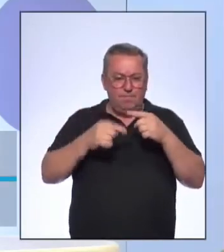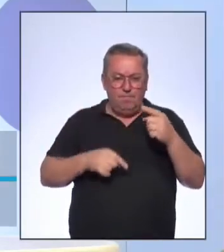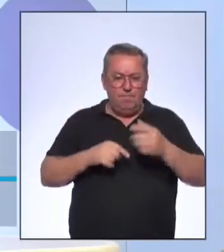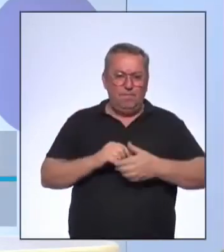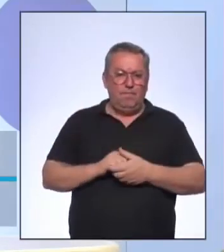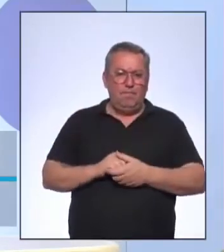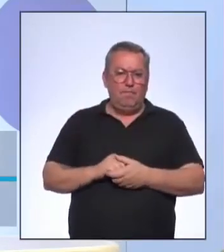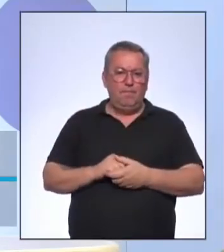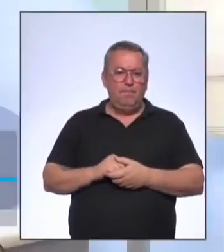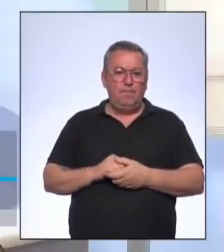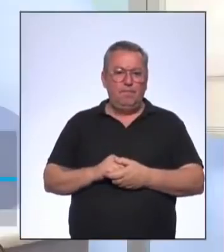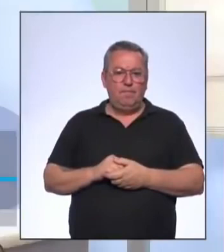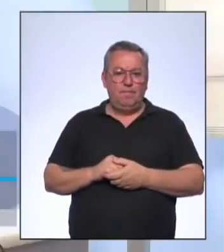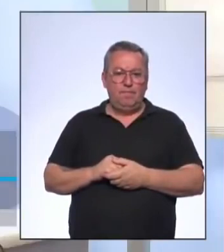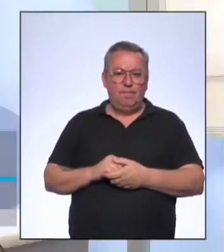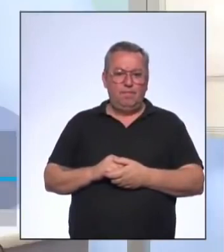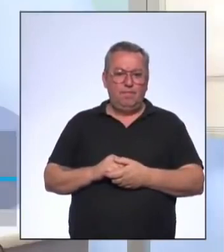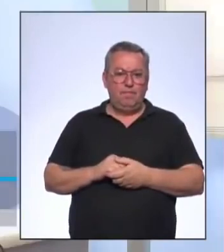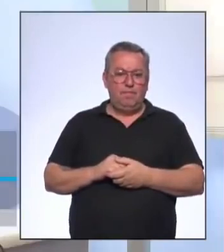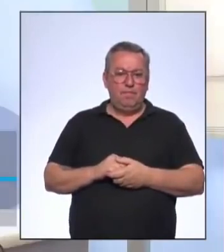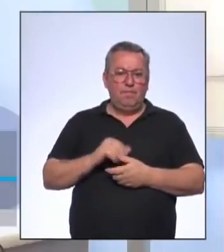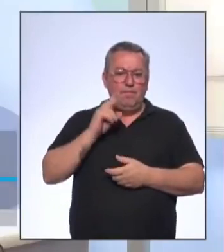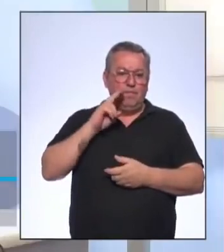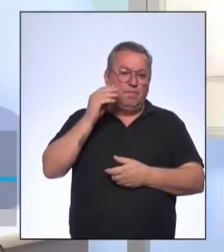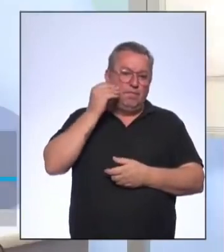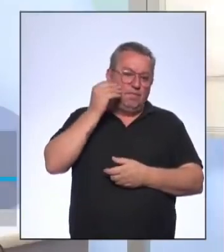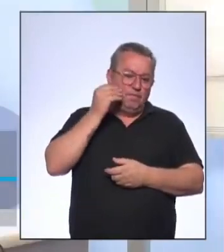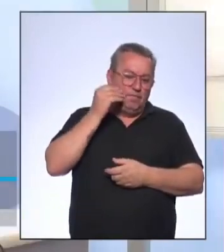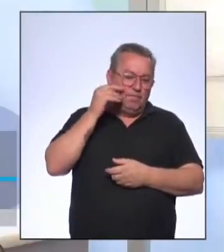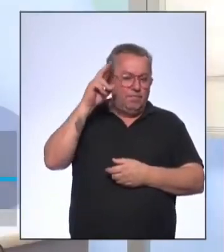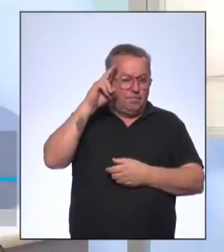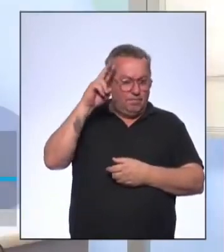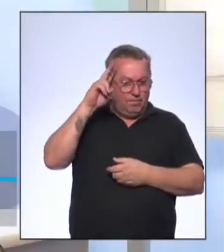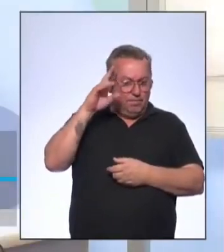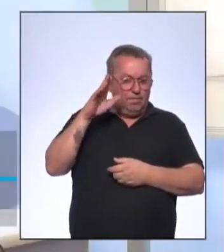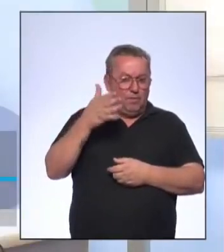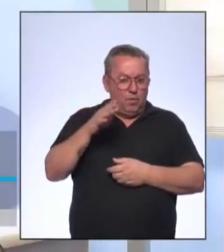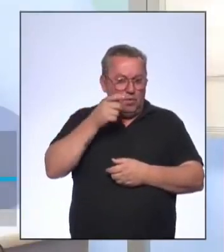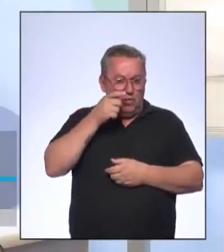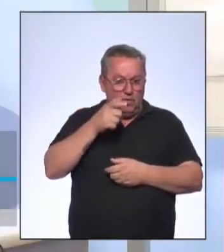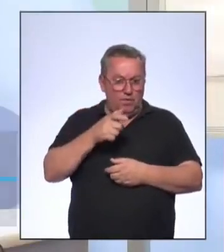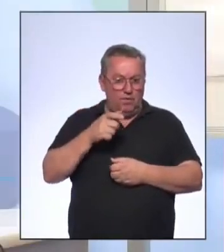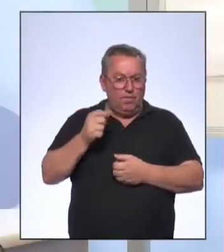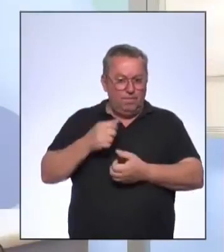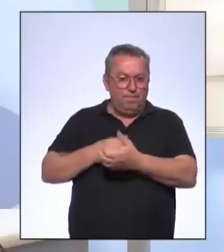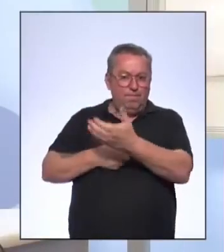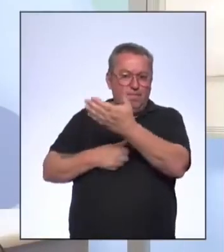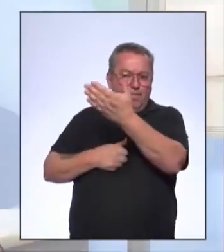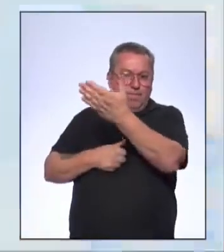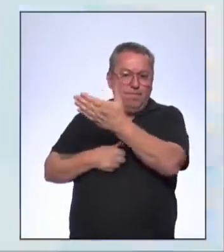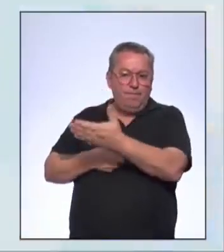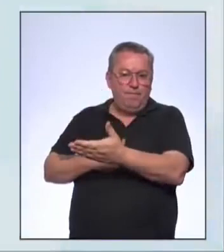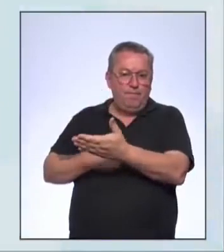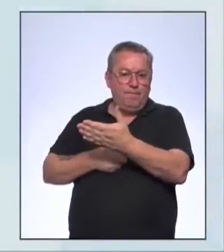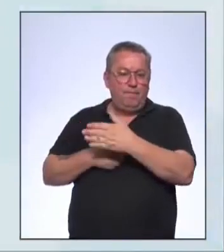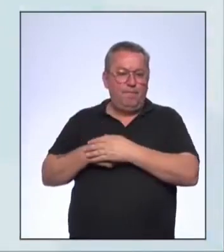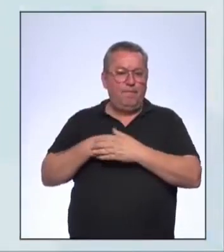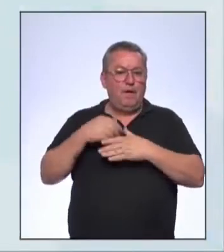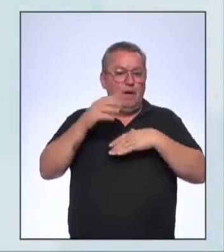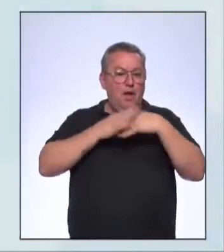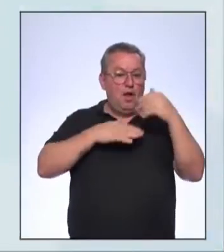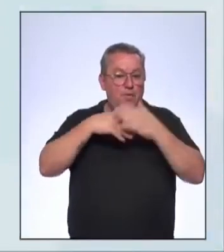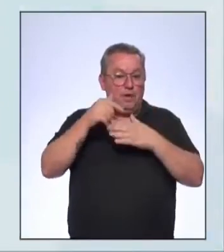não é, Jonas? Isso mesmo, né? Então, vamos tentar recapitular mais ou menos o que a gente viu. Então, na tela de vocês vai aparecer, essa é a